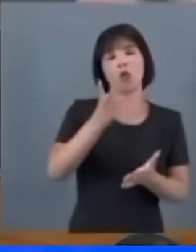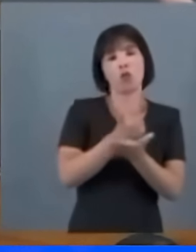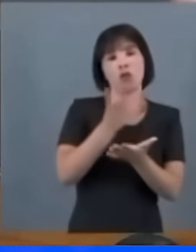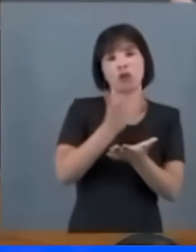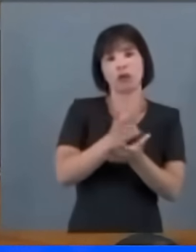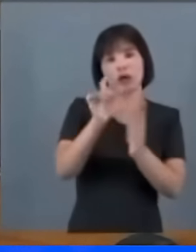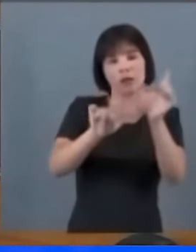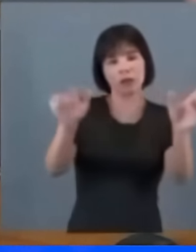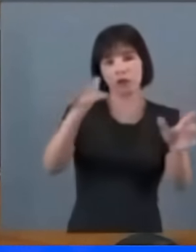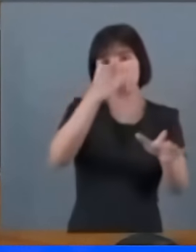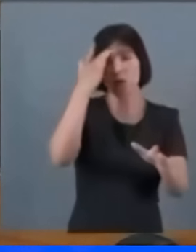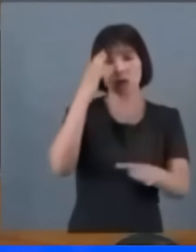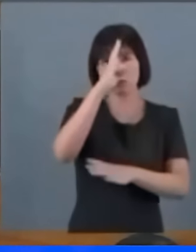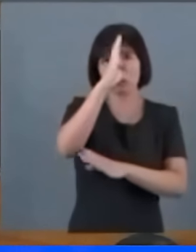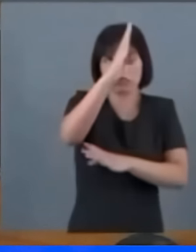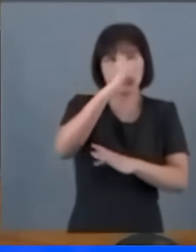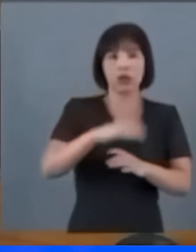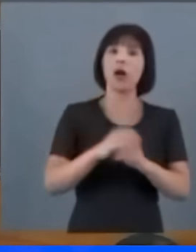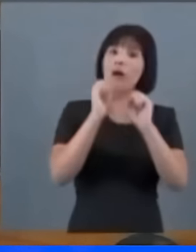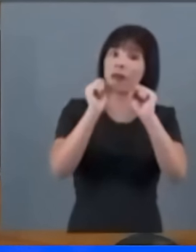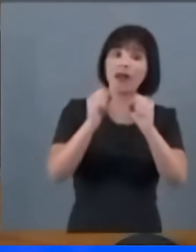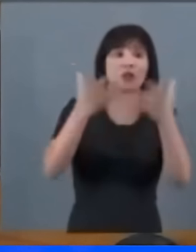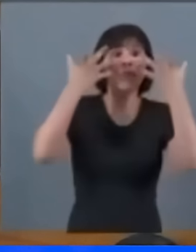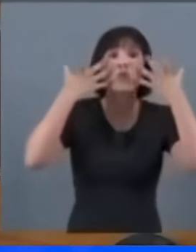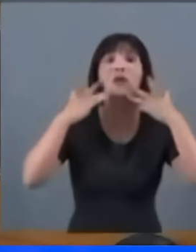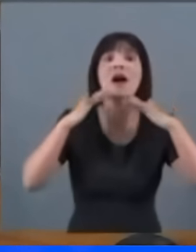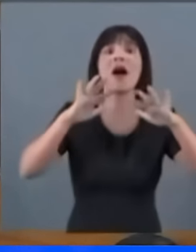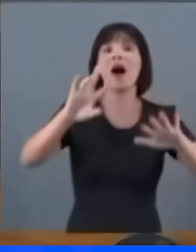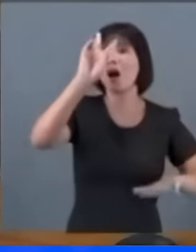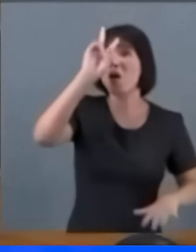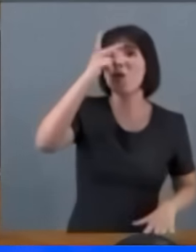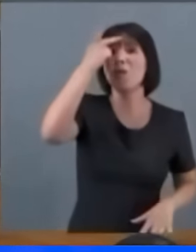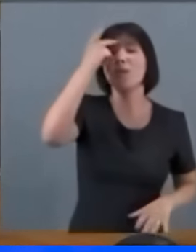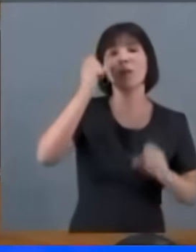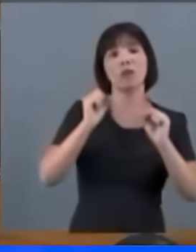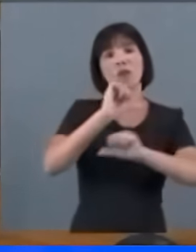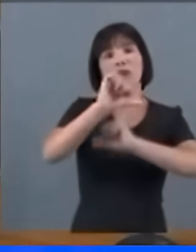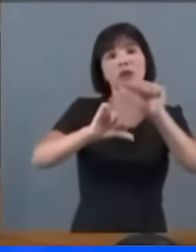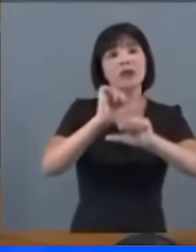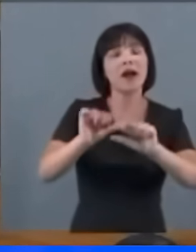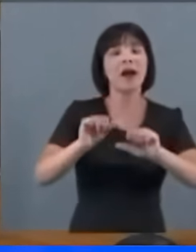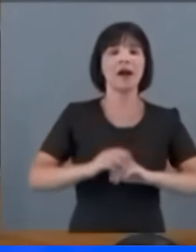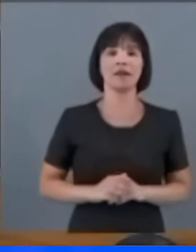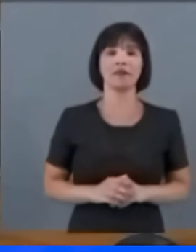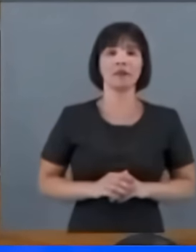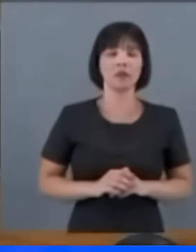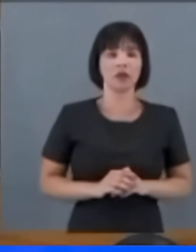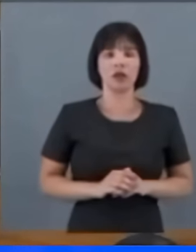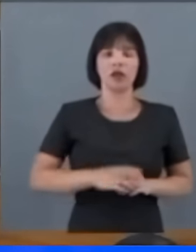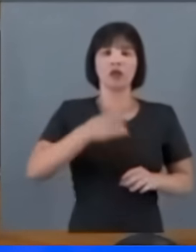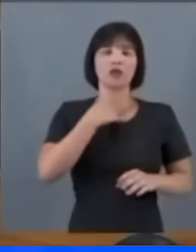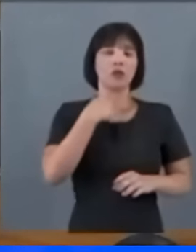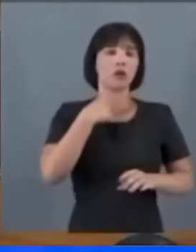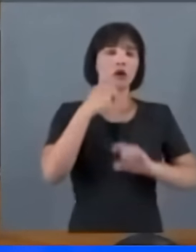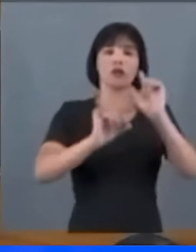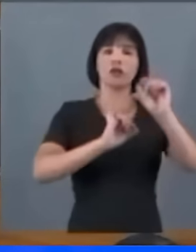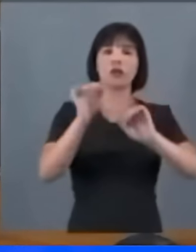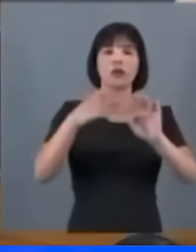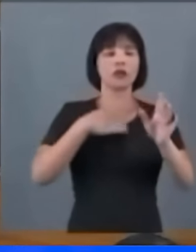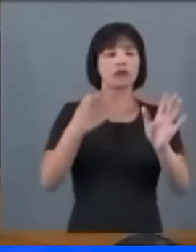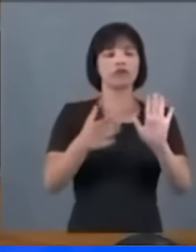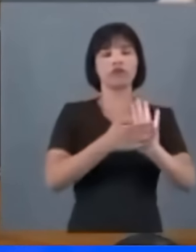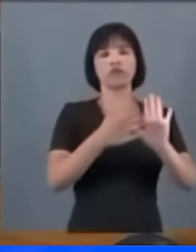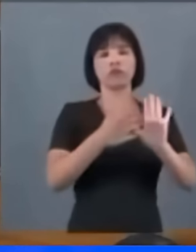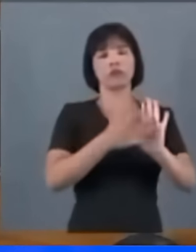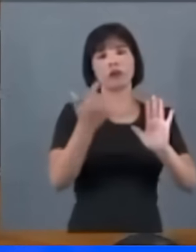Então é natural que você tenha uma mudança de opinião. Não é natural tentar se aplicar uma narrativa quando ela não corresponde aos